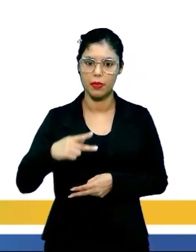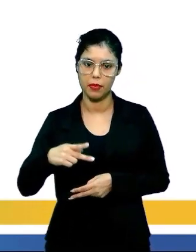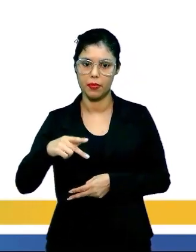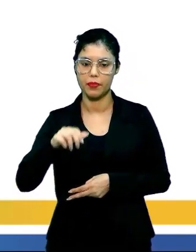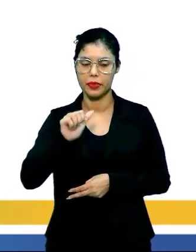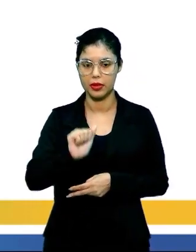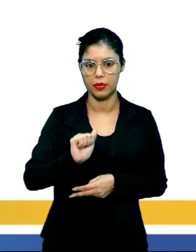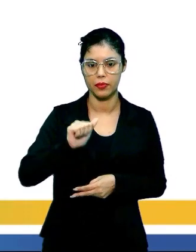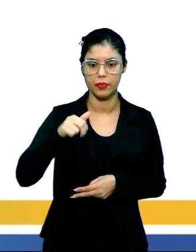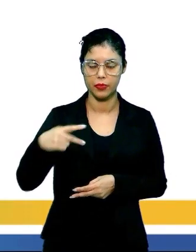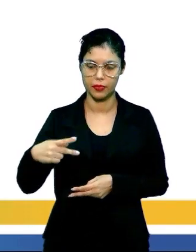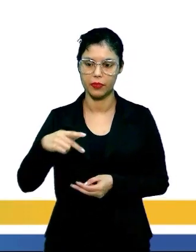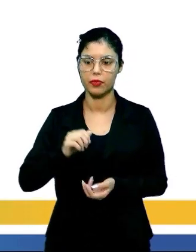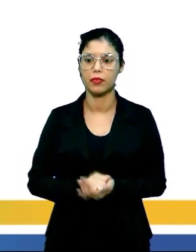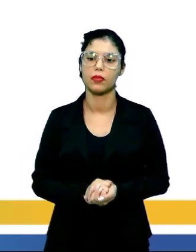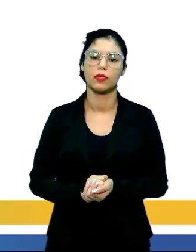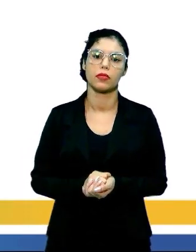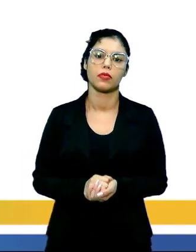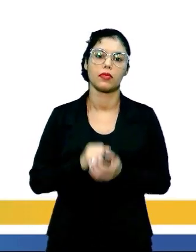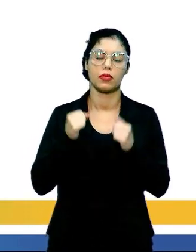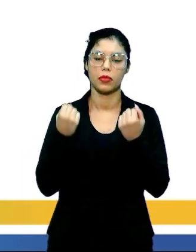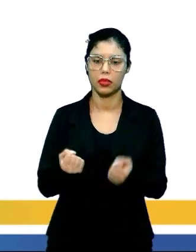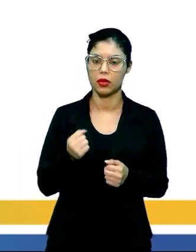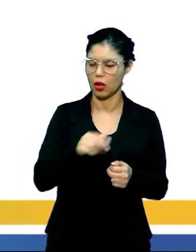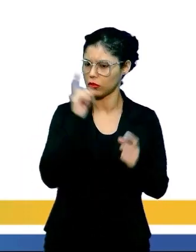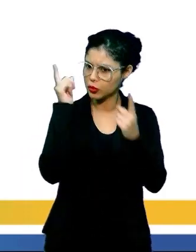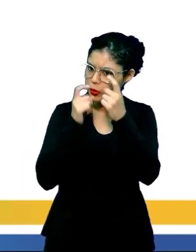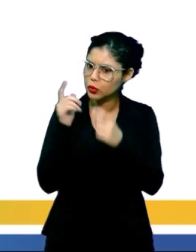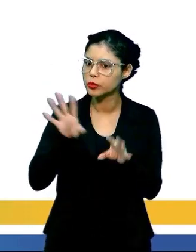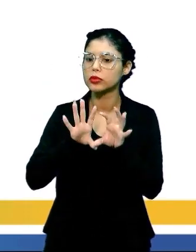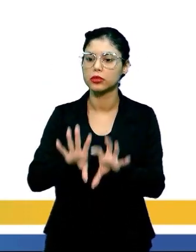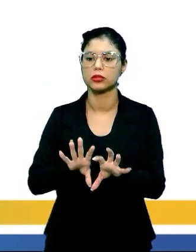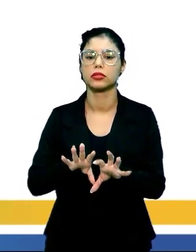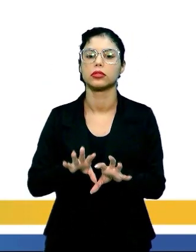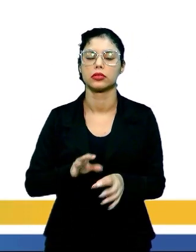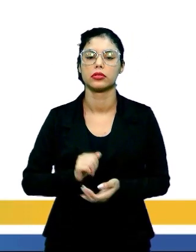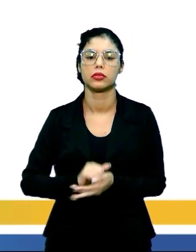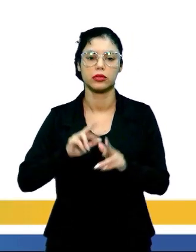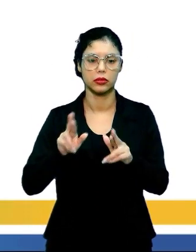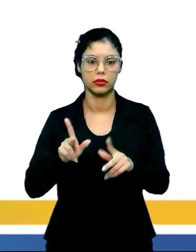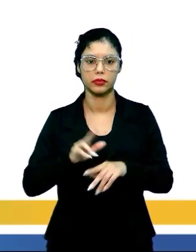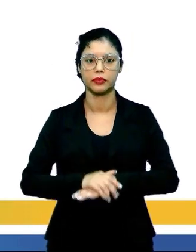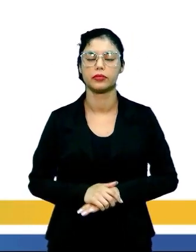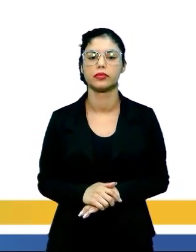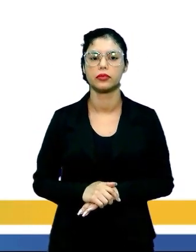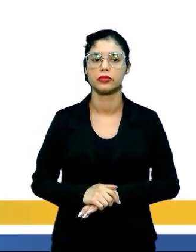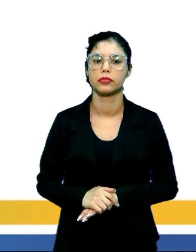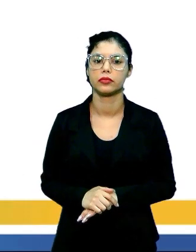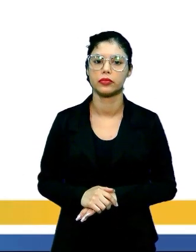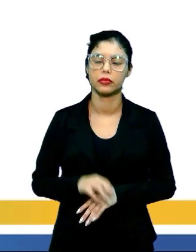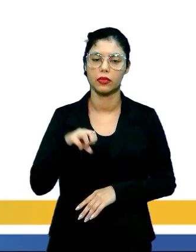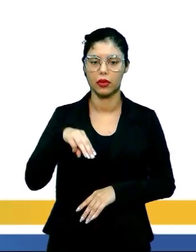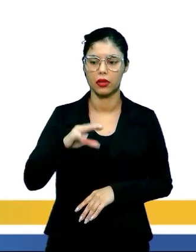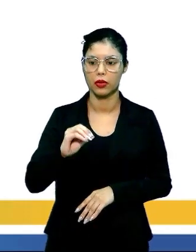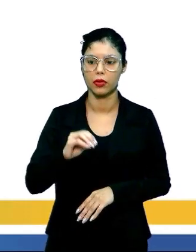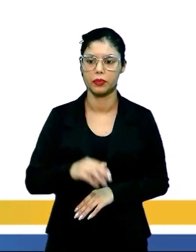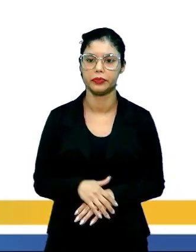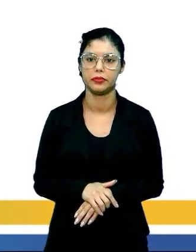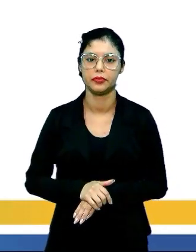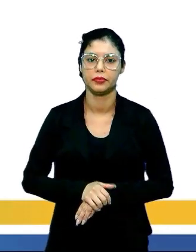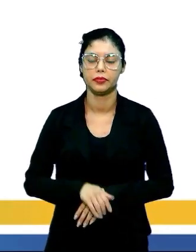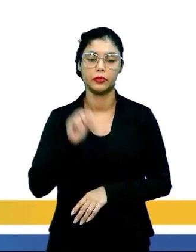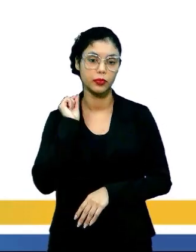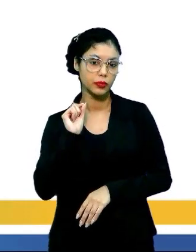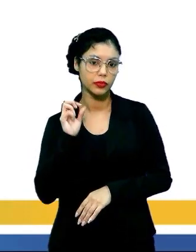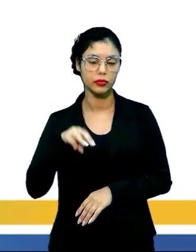para que você possa ter essa noção. Então não se preocupa com isso, tá? Vamos lá agora falar de moda. O